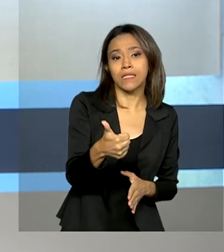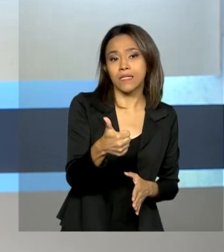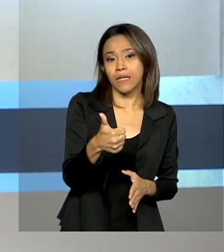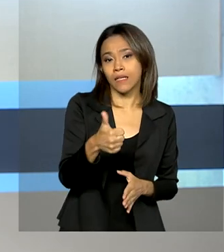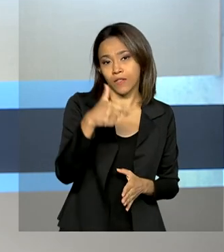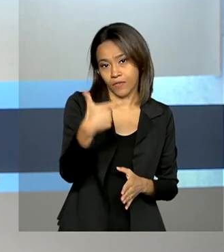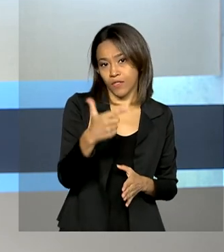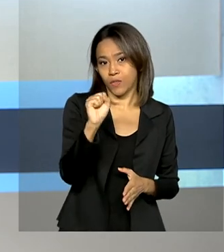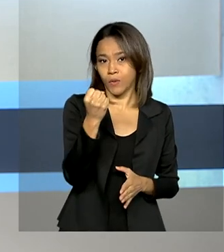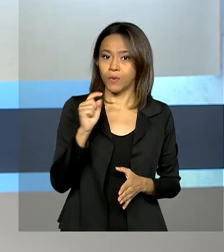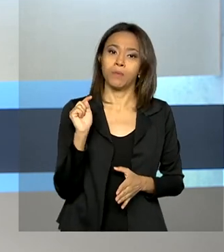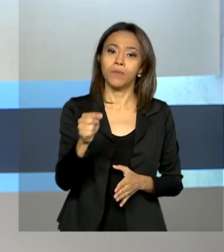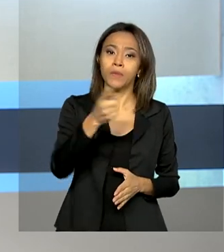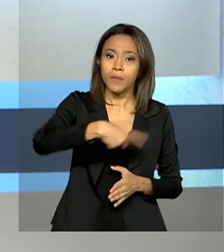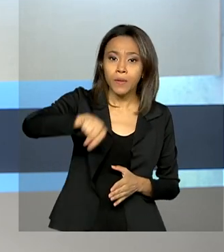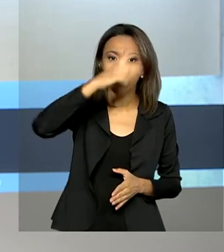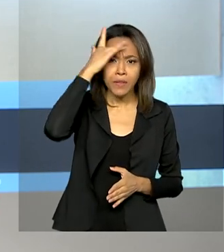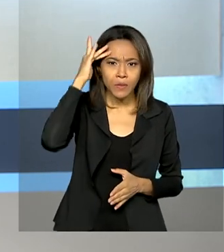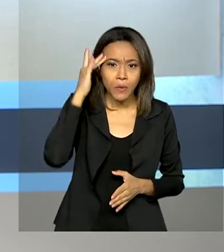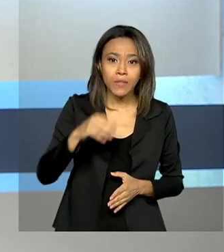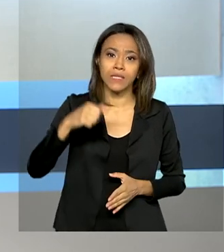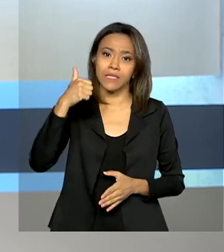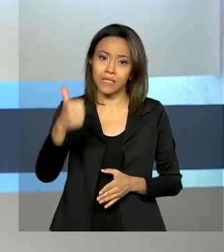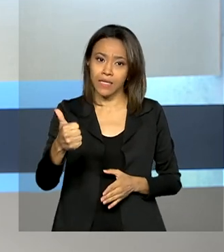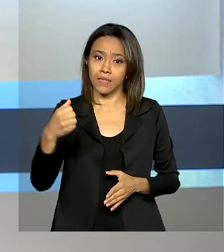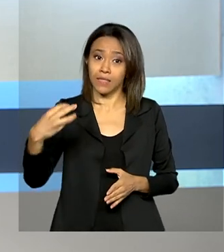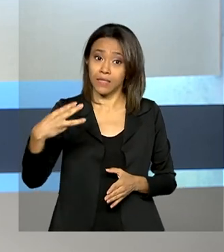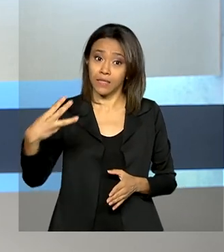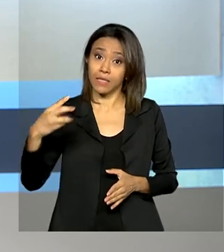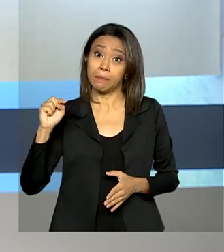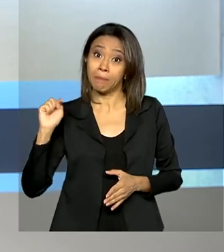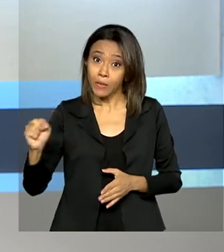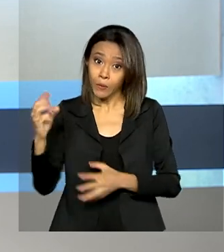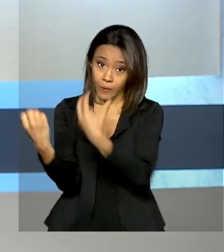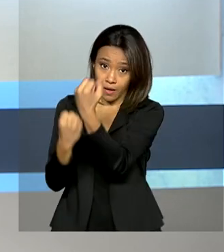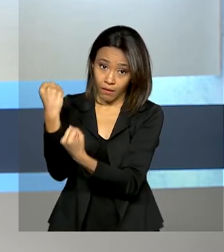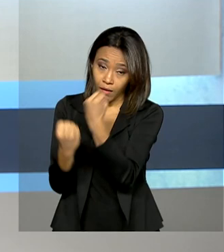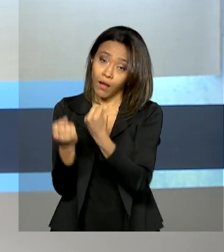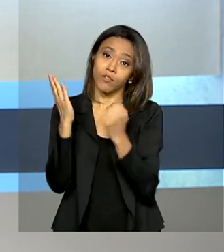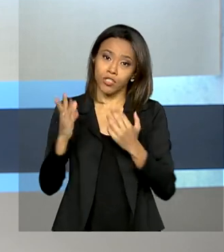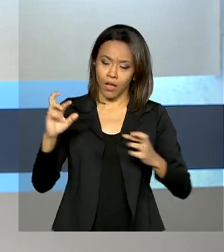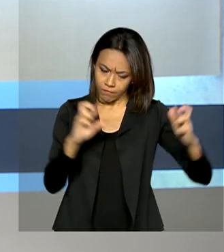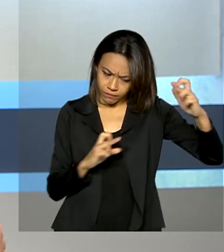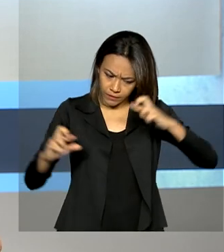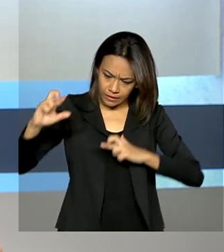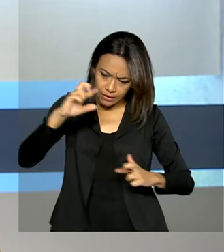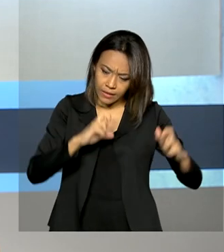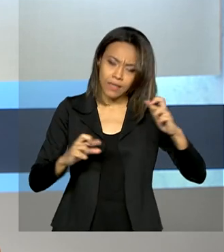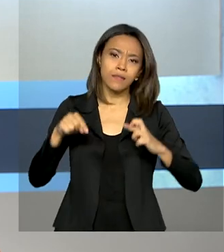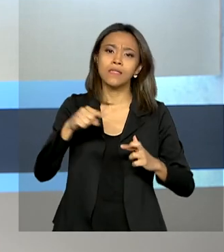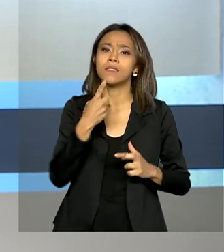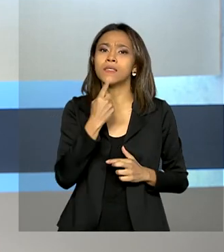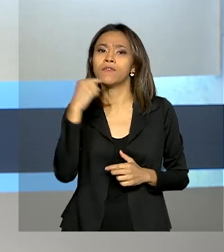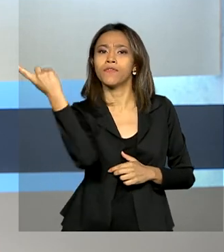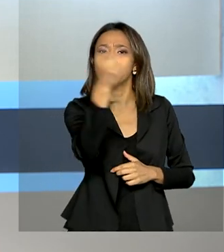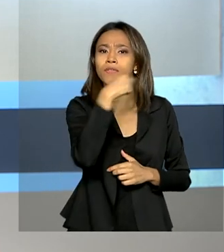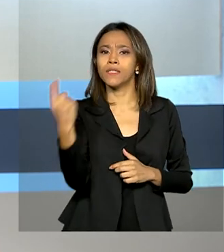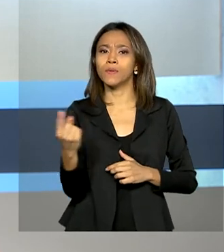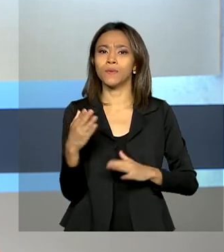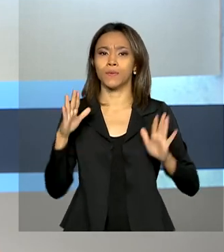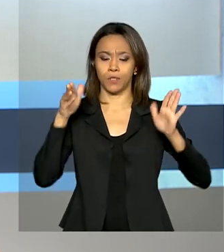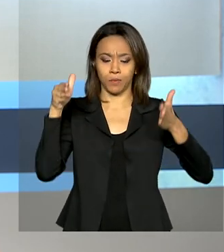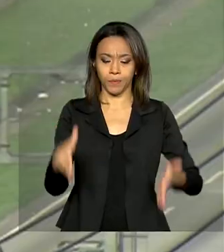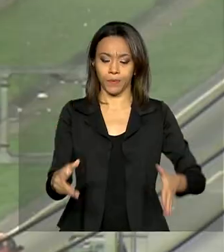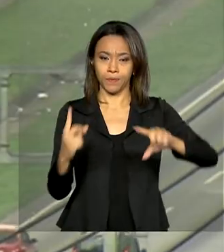de 128 mil pessoas e 133 Mil veículos foram fiscalizados na operação Finados da Polícia Rodoviária